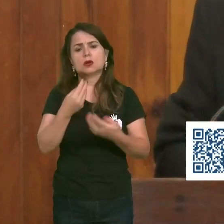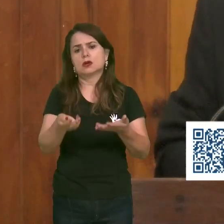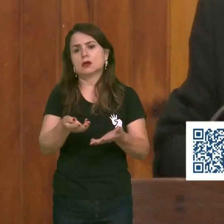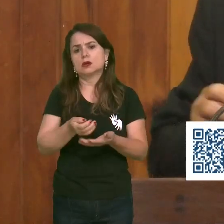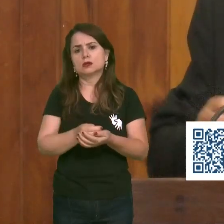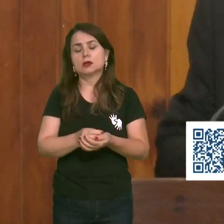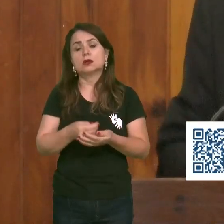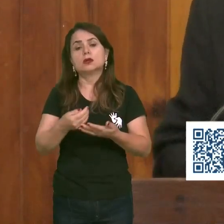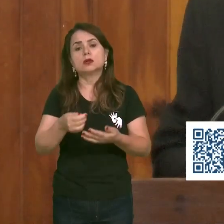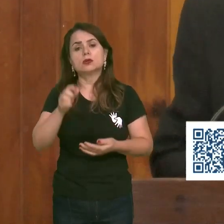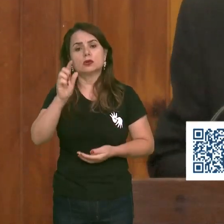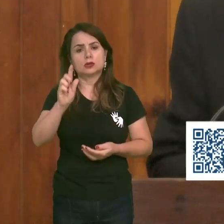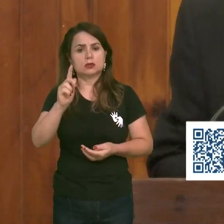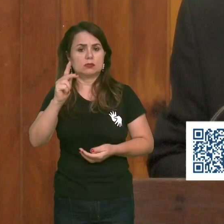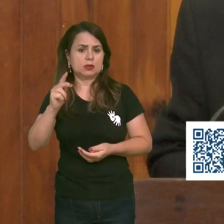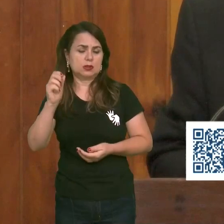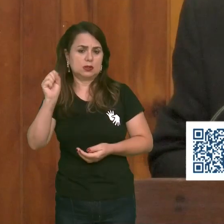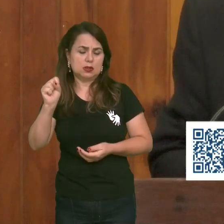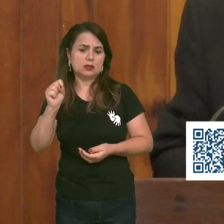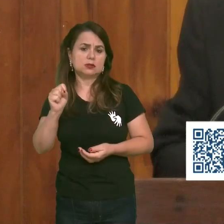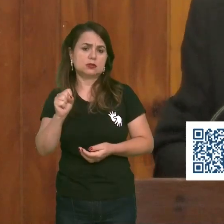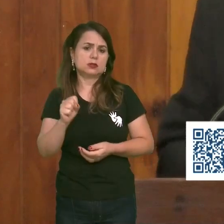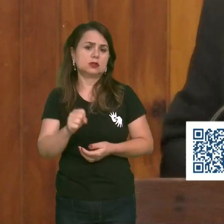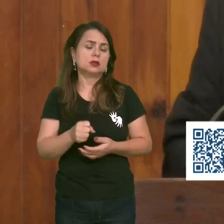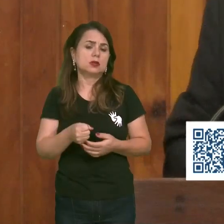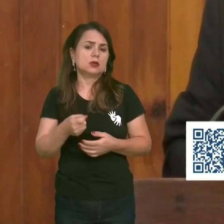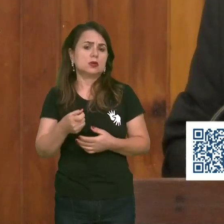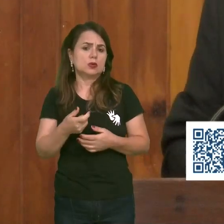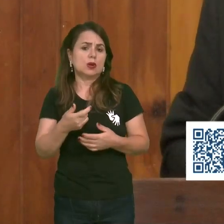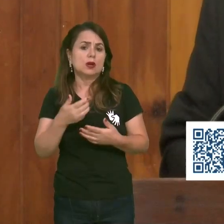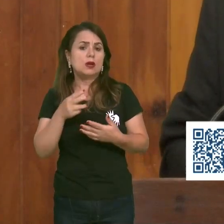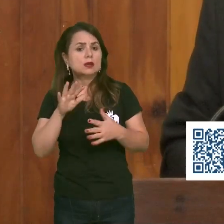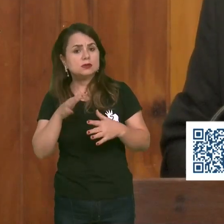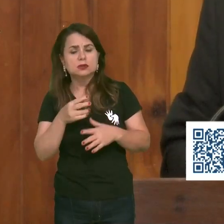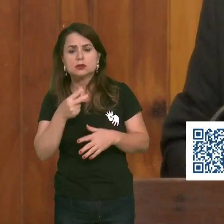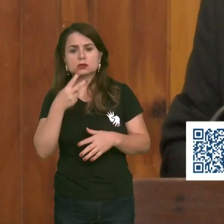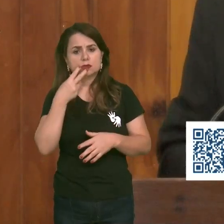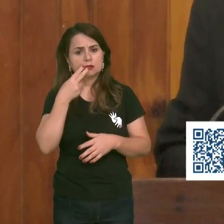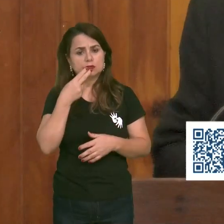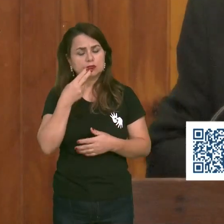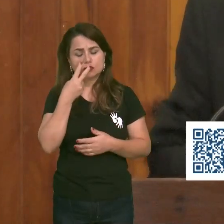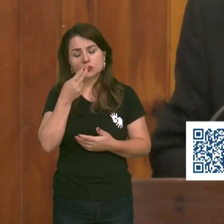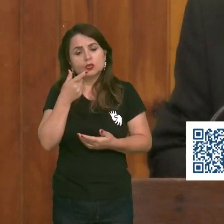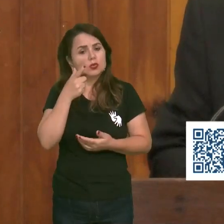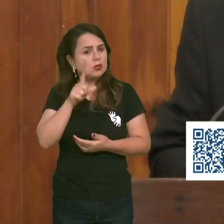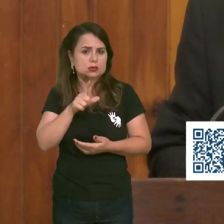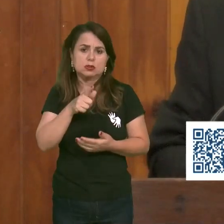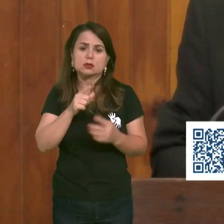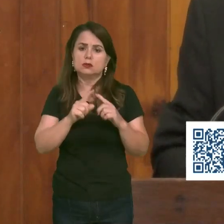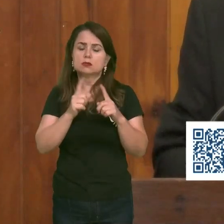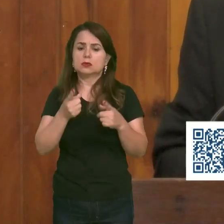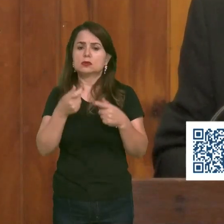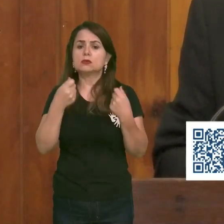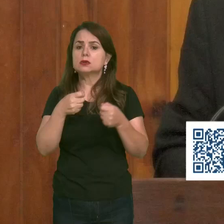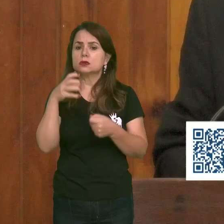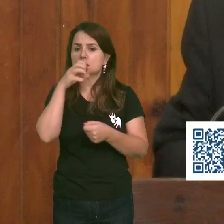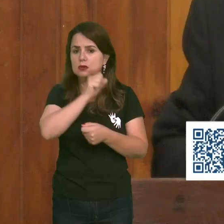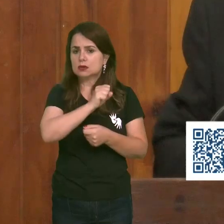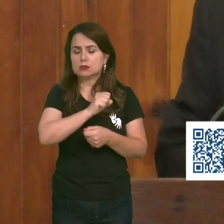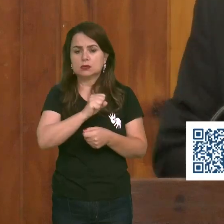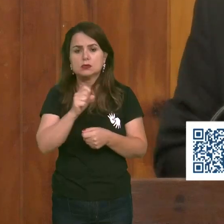a esse GPS aí juntamente a polícia militar então ele suma importância é hoje que a gente agilize